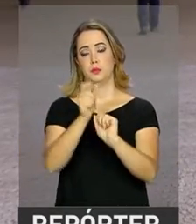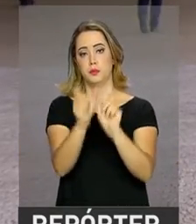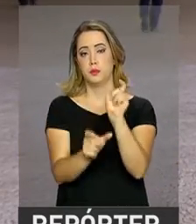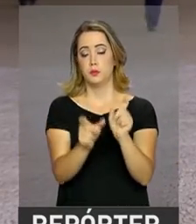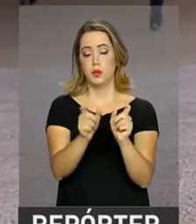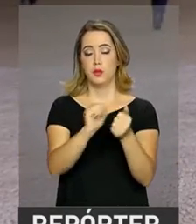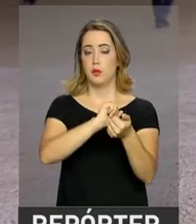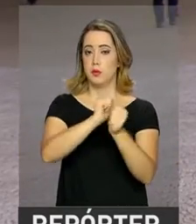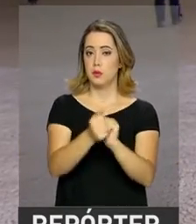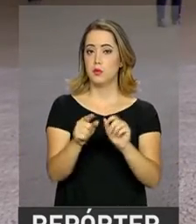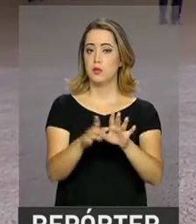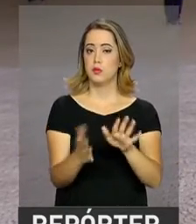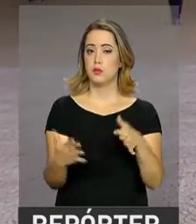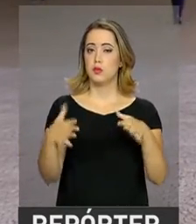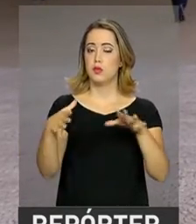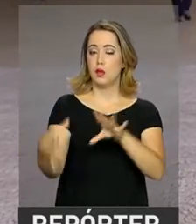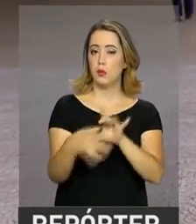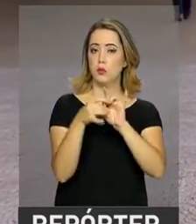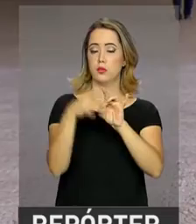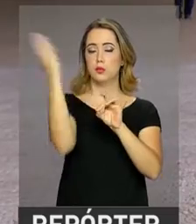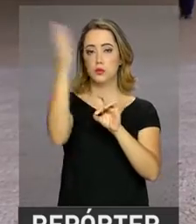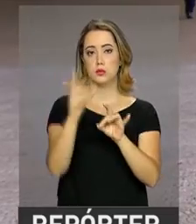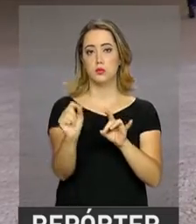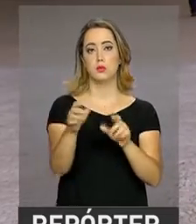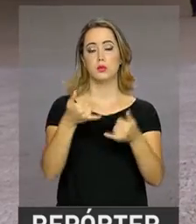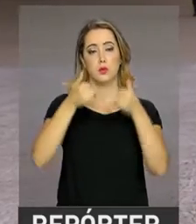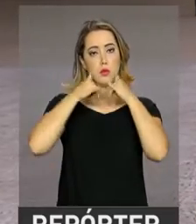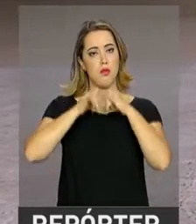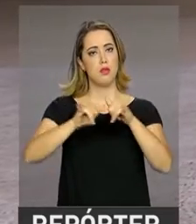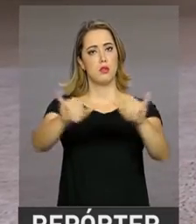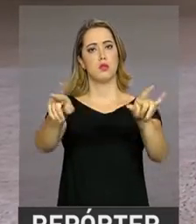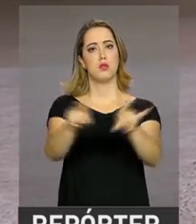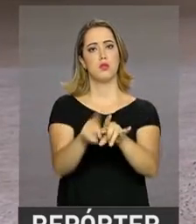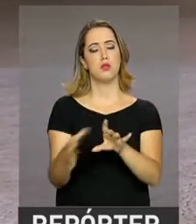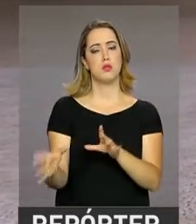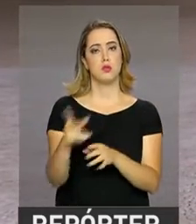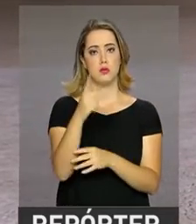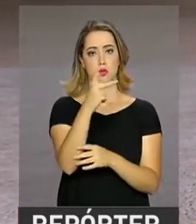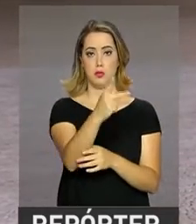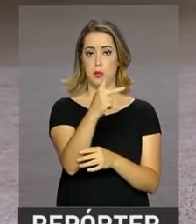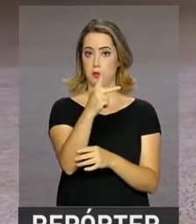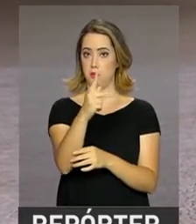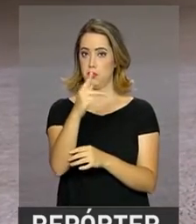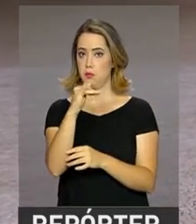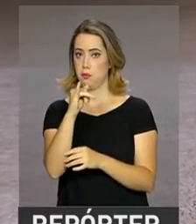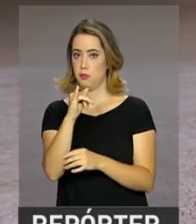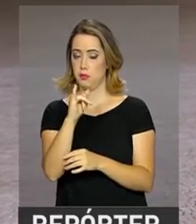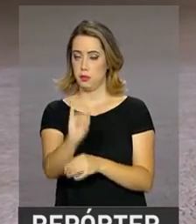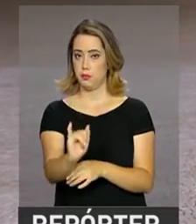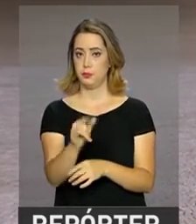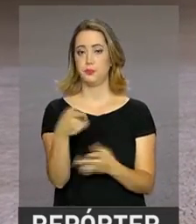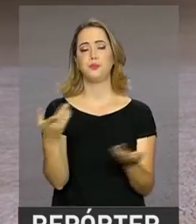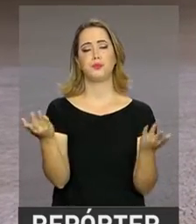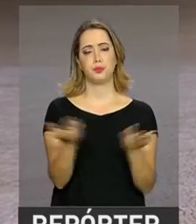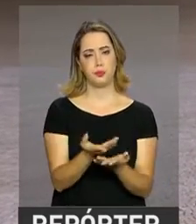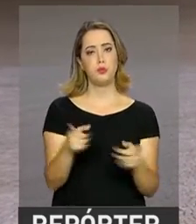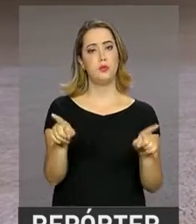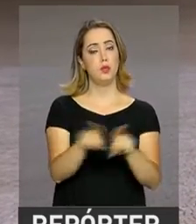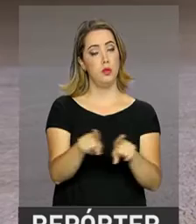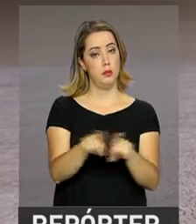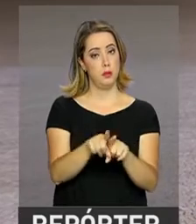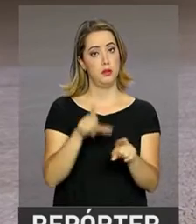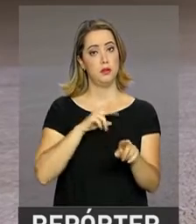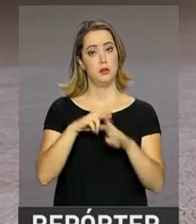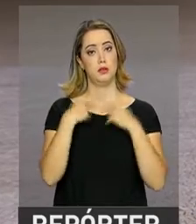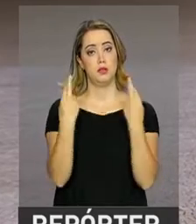integração nacional de minas e energia eo programa de parceria de investimento o pp ii também nesta manhã o presidente michel temer tem reunião com